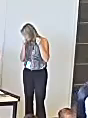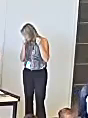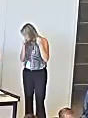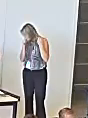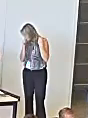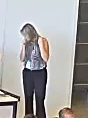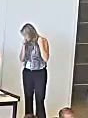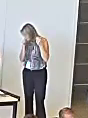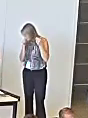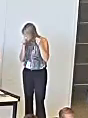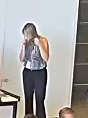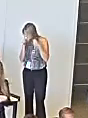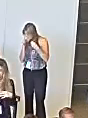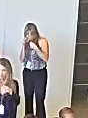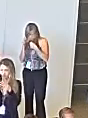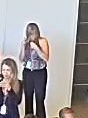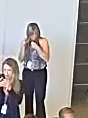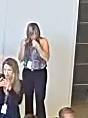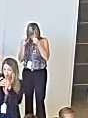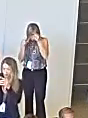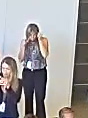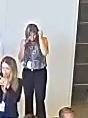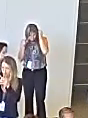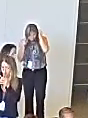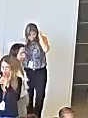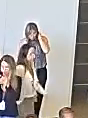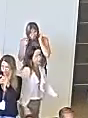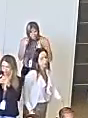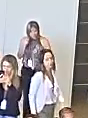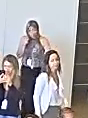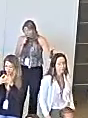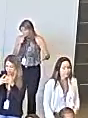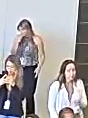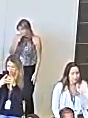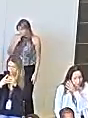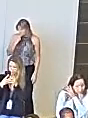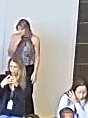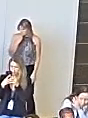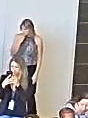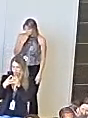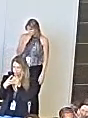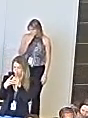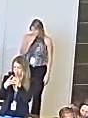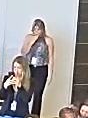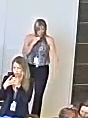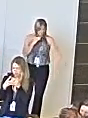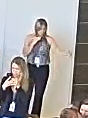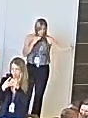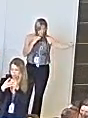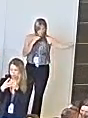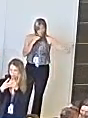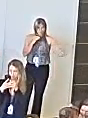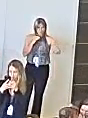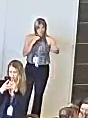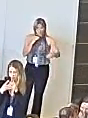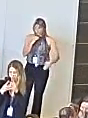estamos aqui representando os 77 deputados e